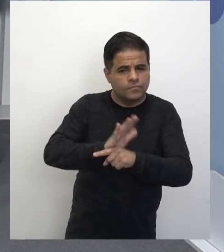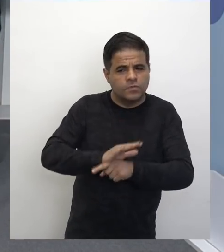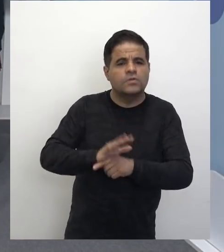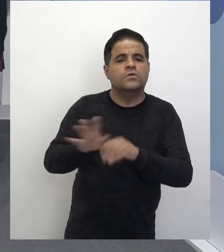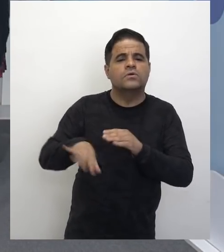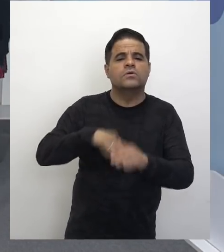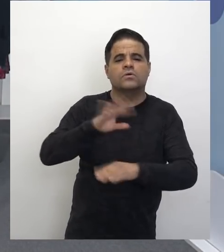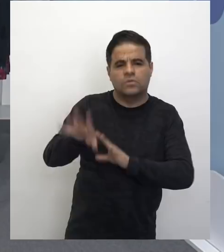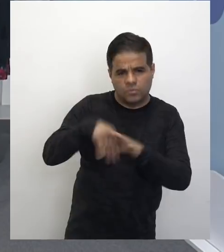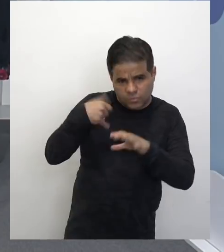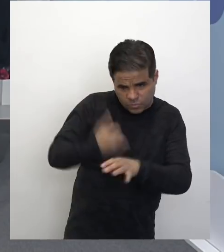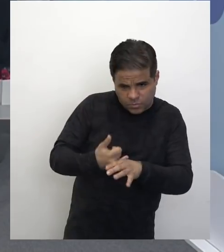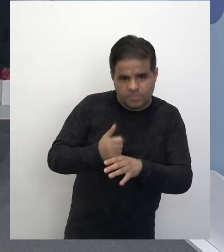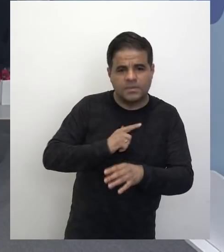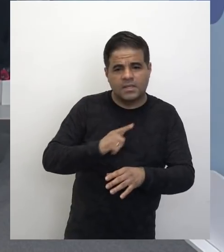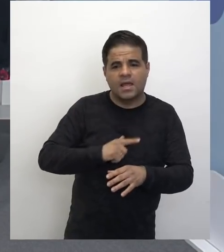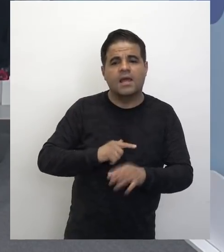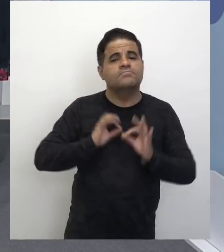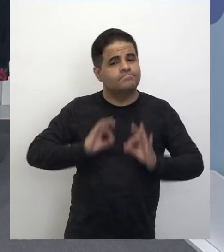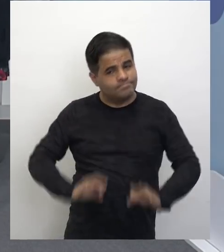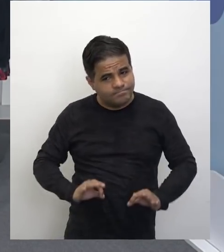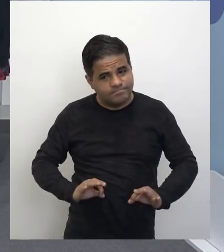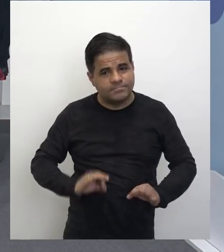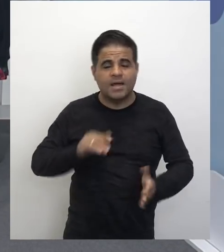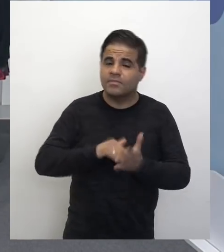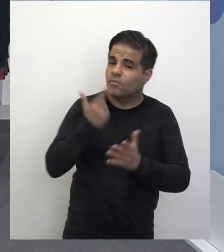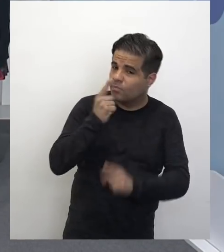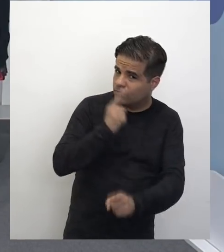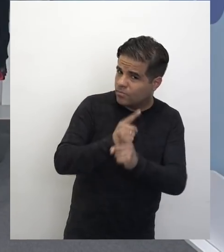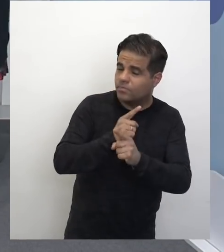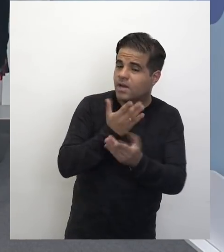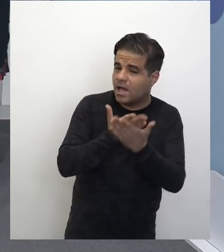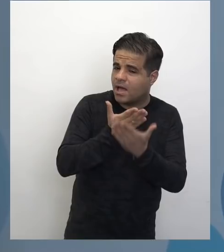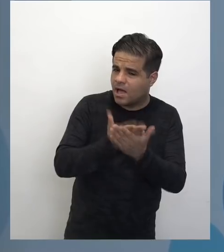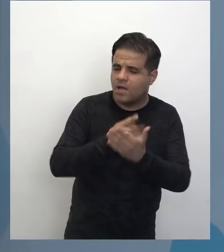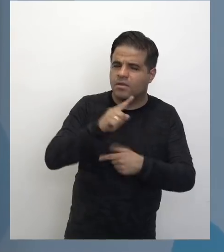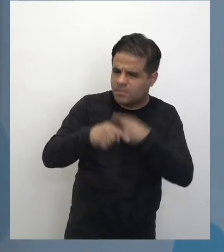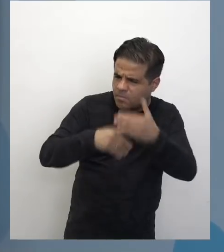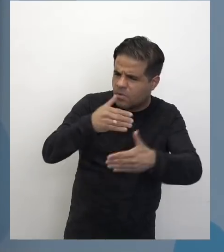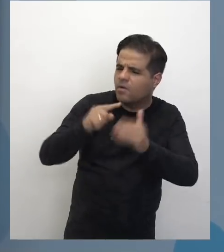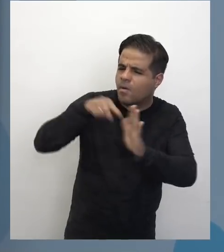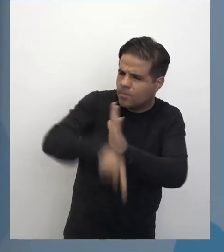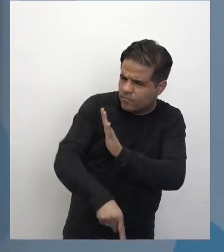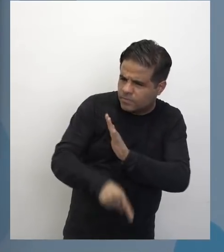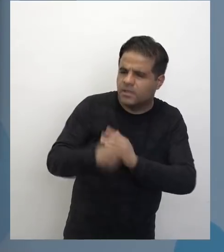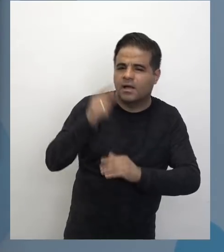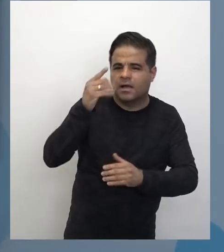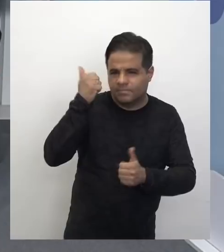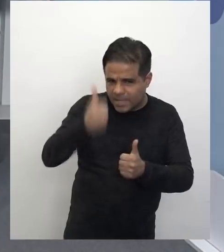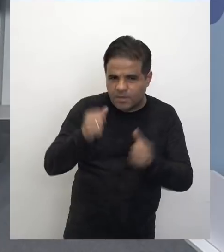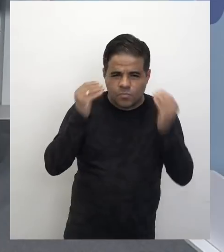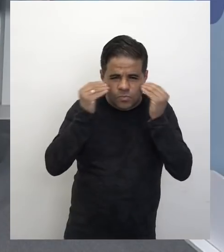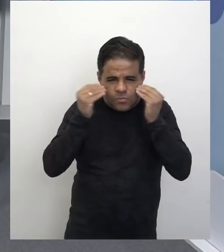Vamos ficando por aqui. Exatamente. Então, até a próxima aula, a gente vai aprofundando isso ao longo do tempo. Beijo. A gente se vê.